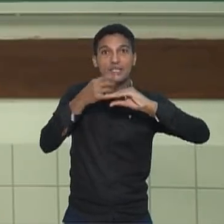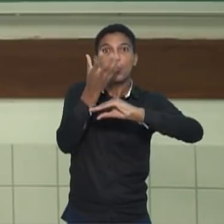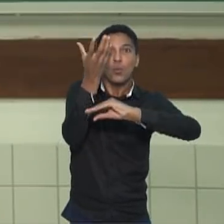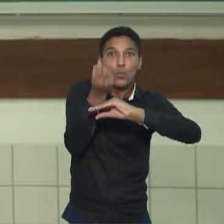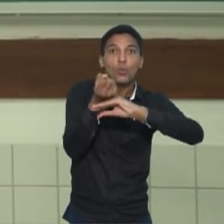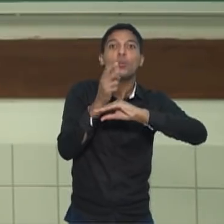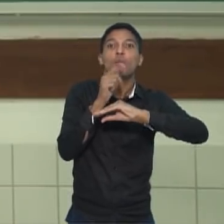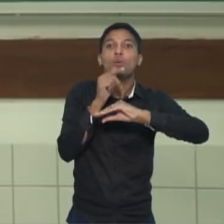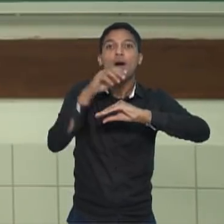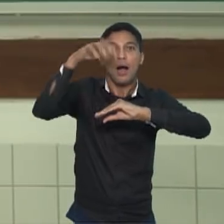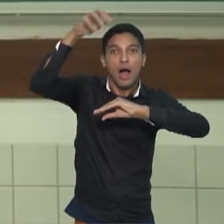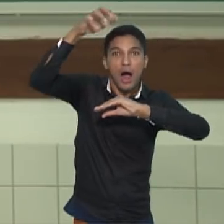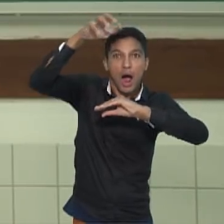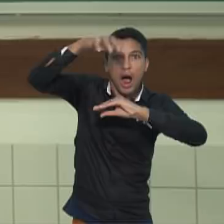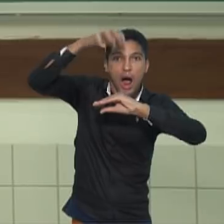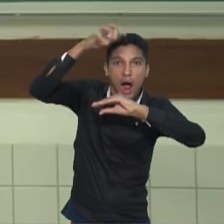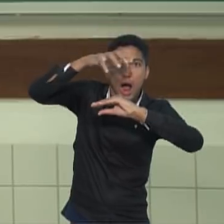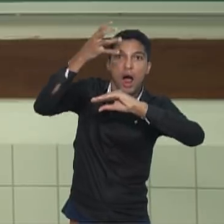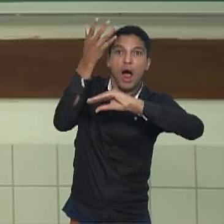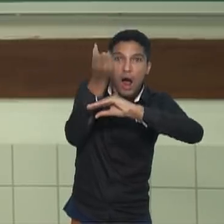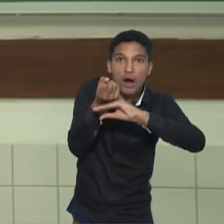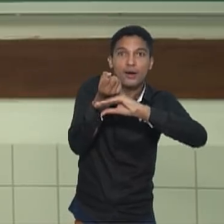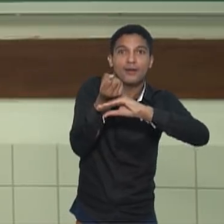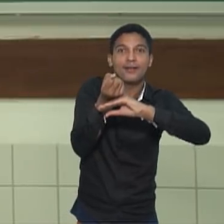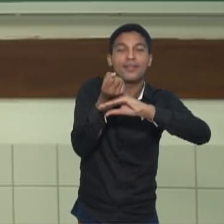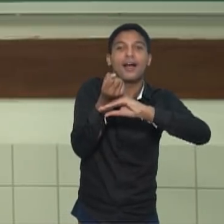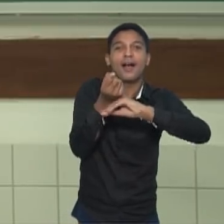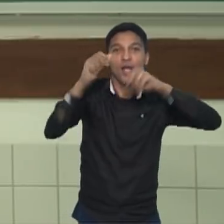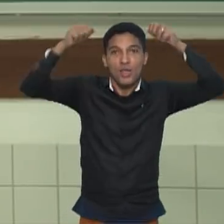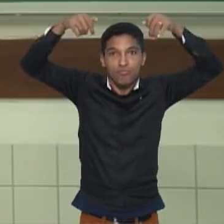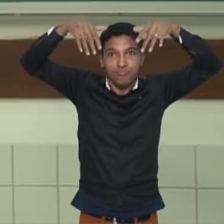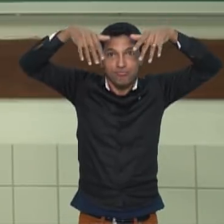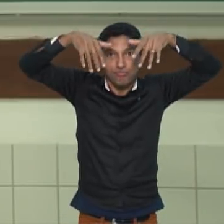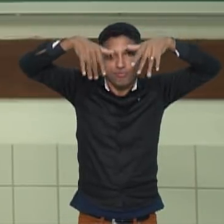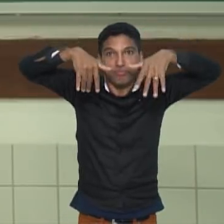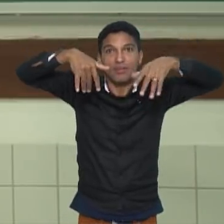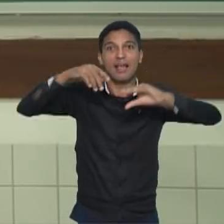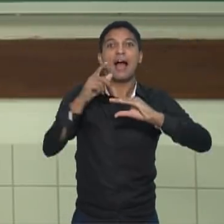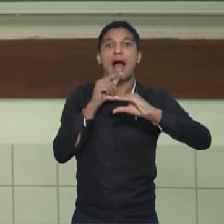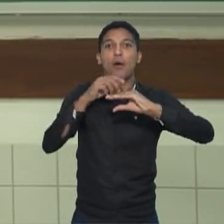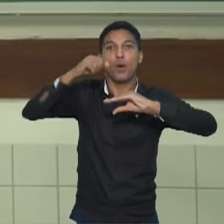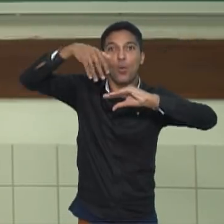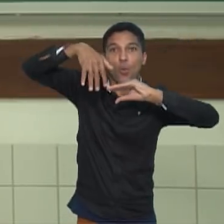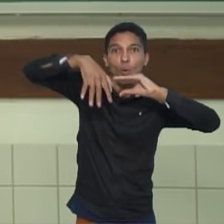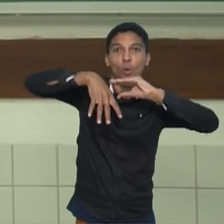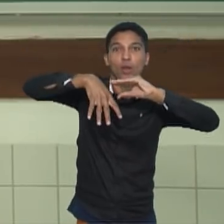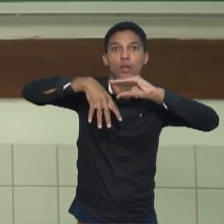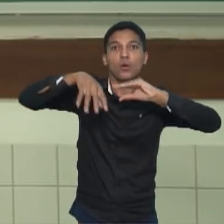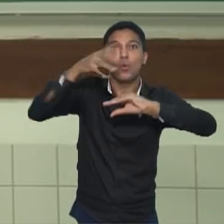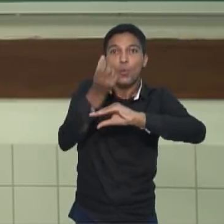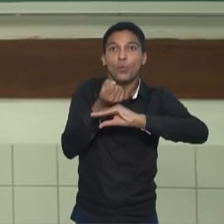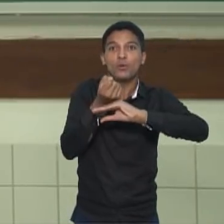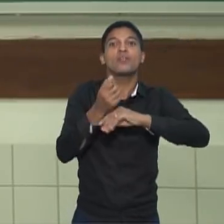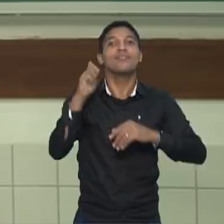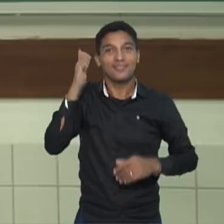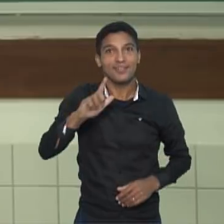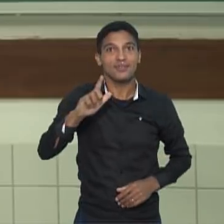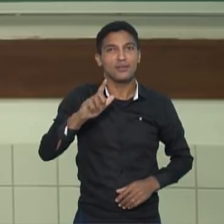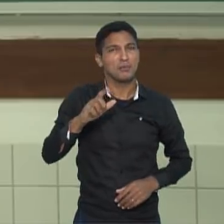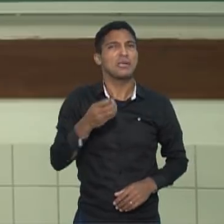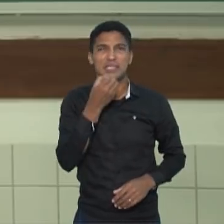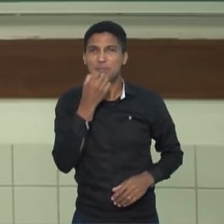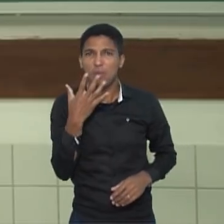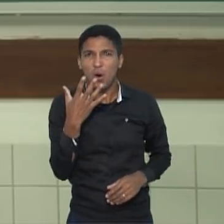nutriente e manter a água, será que vai ser bom, positivo para a agricultura? Vamos